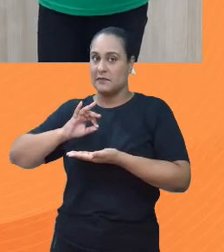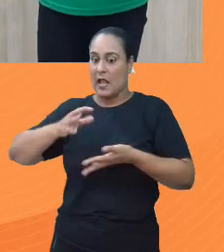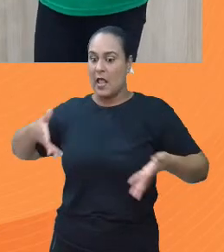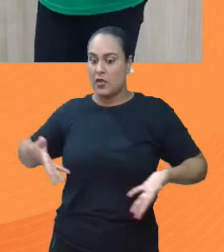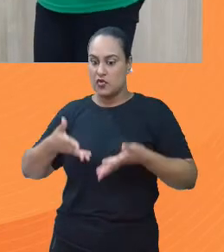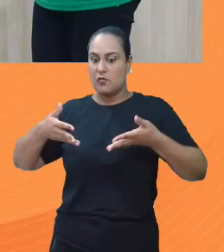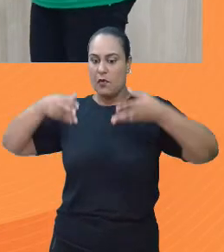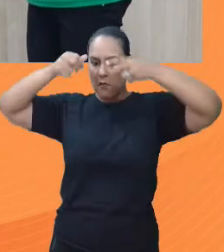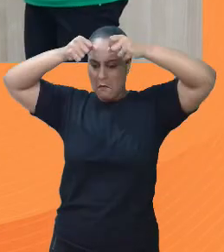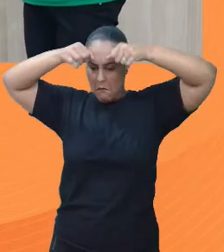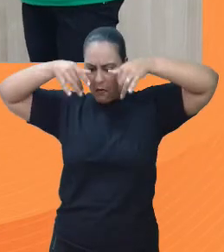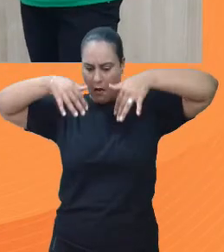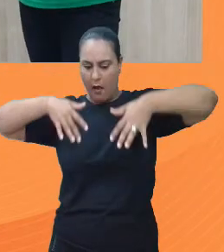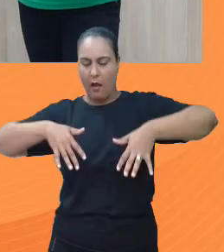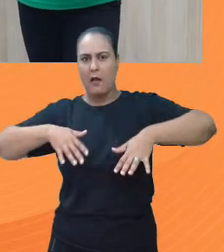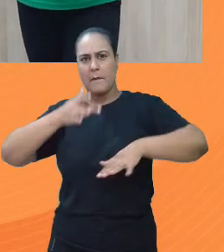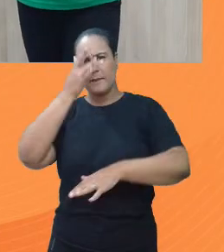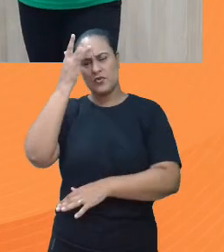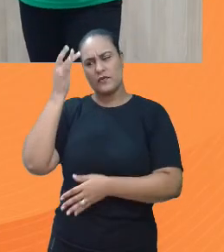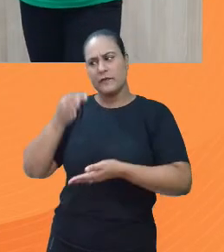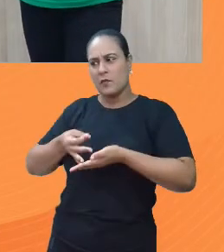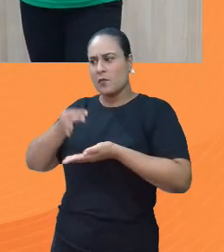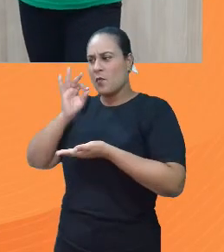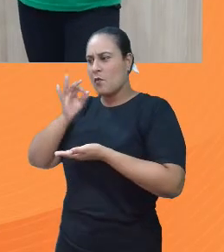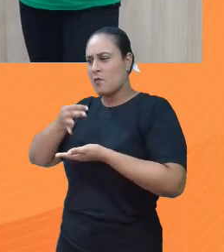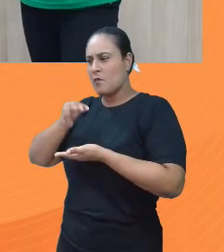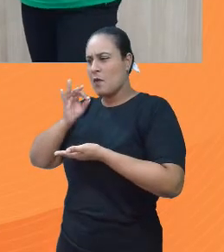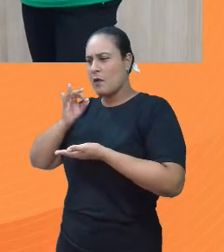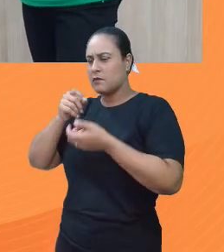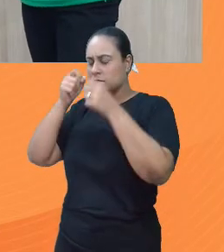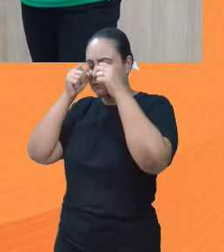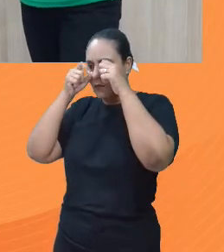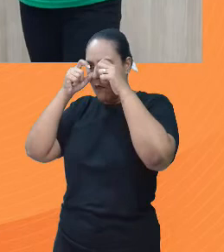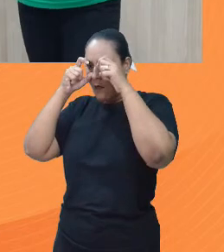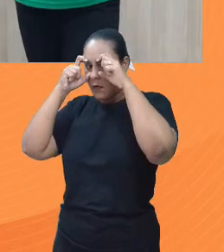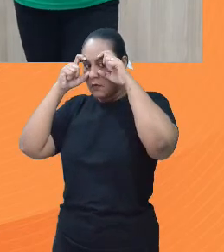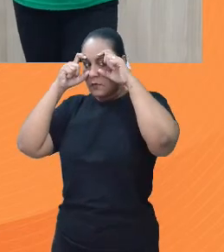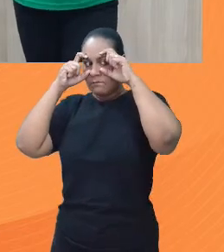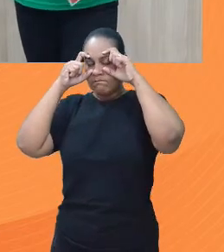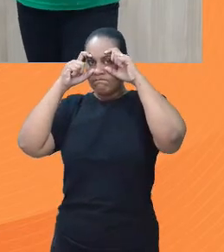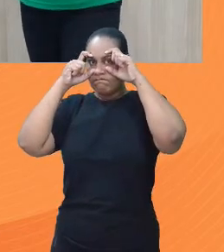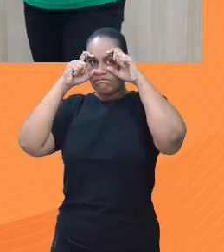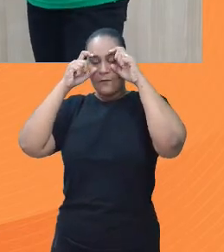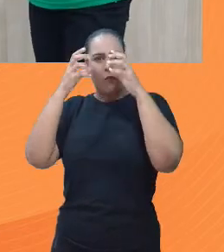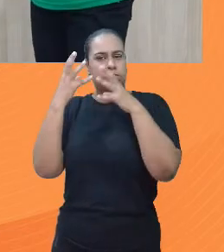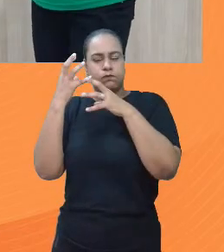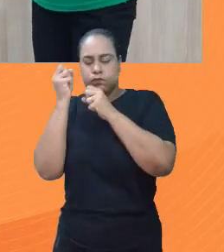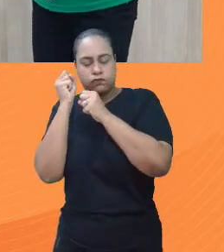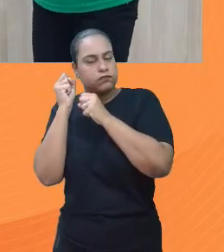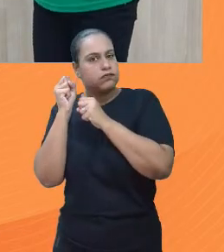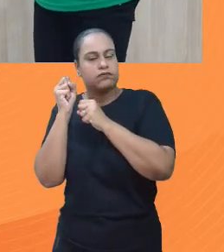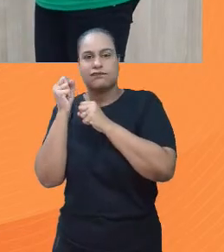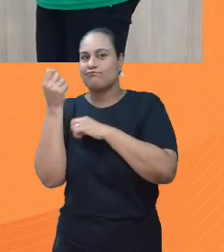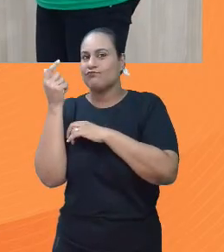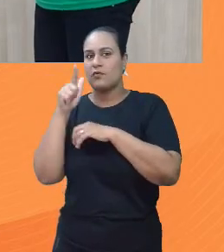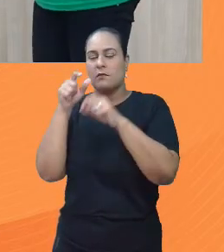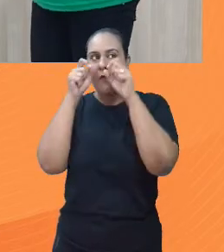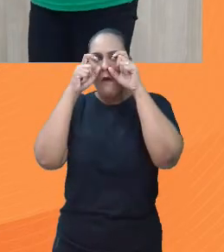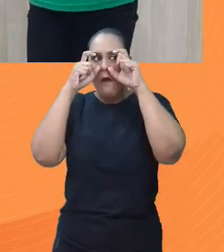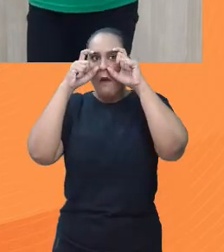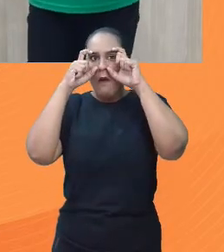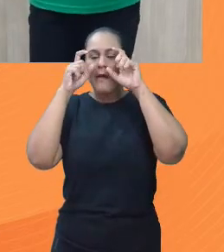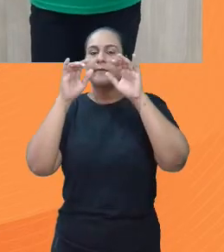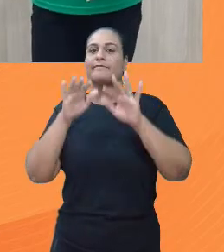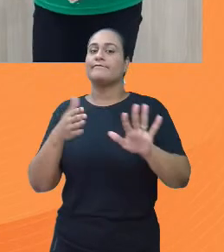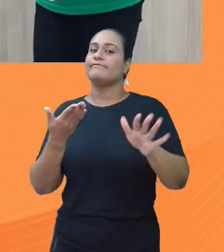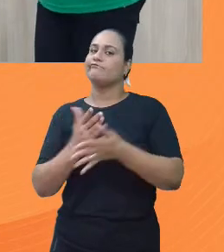Muitas pessoas dizem que ao ingerir café tira o sono, não vai tomar café próxima hora de dormir para não perder o sono. Então, são algumas